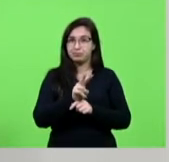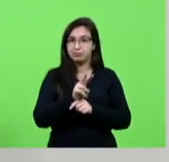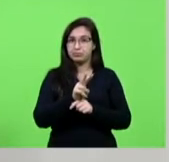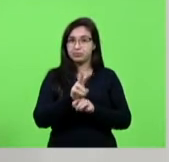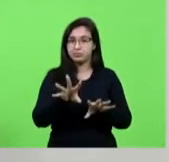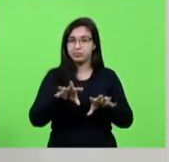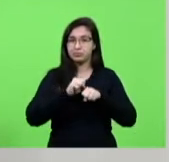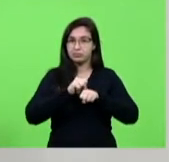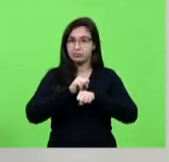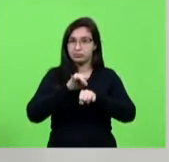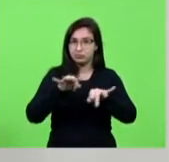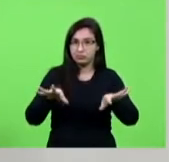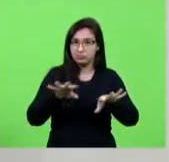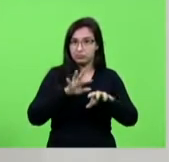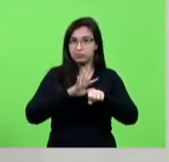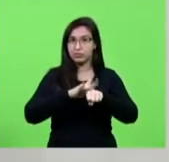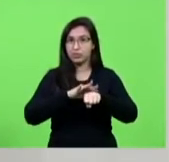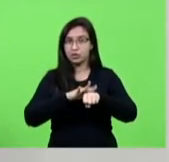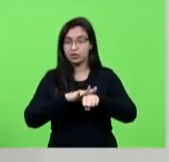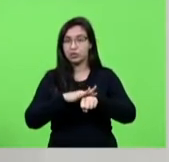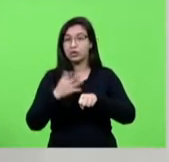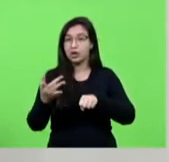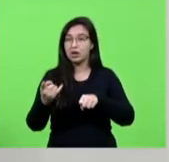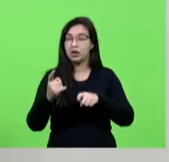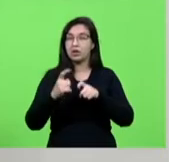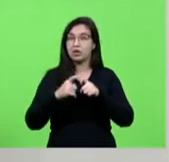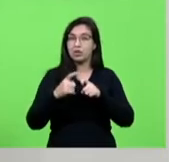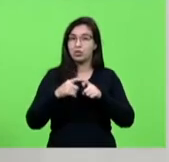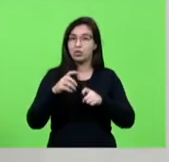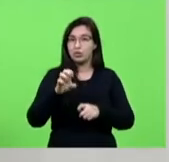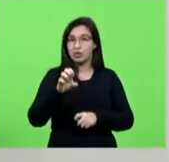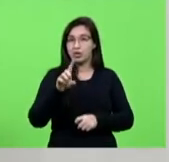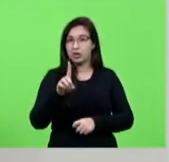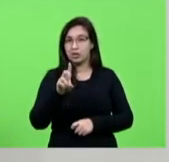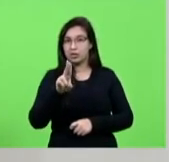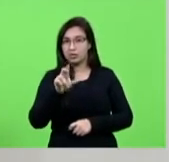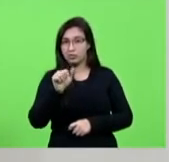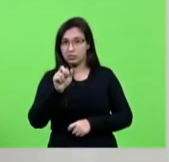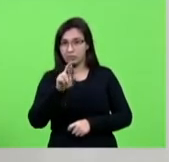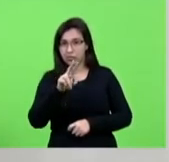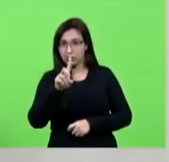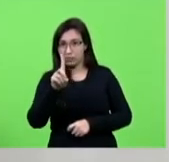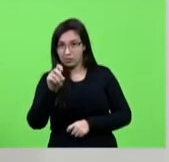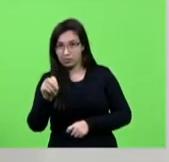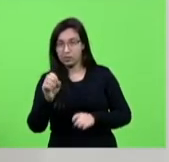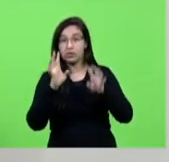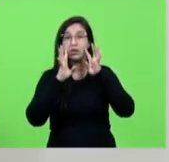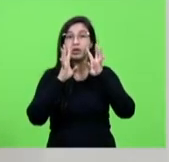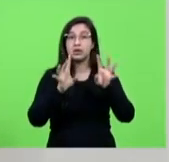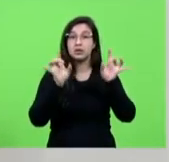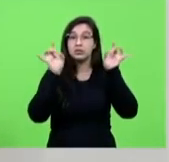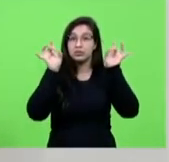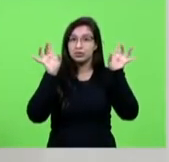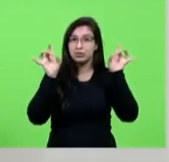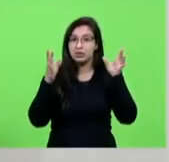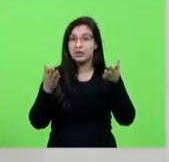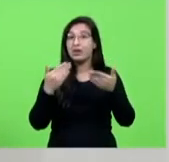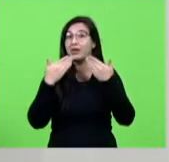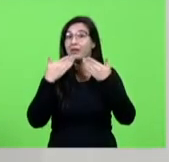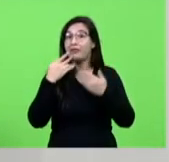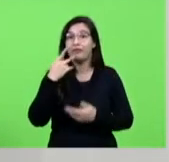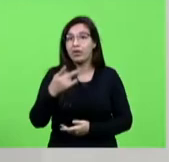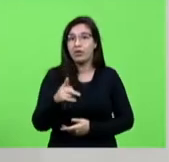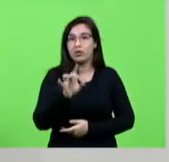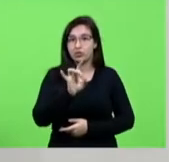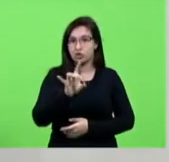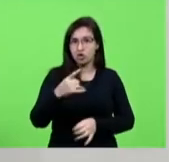epidemiológica, no caso do doutor Eduardo Macário, para que desse uma atenção especial. E ele revelou, então, que não são